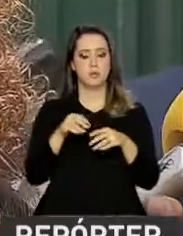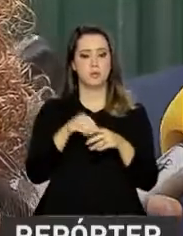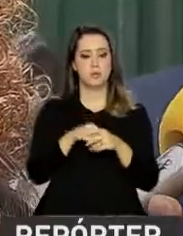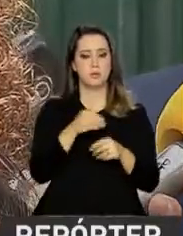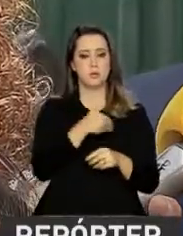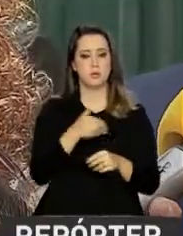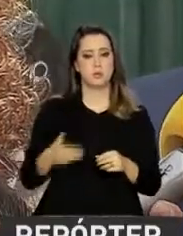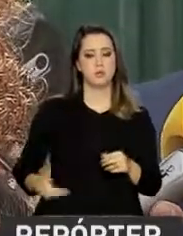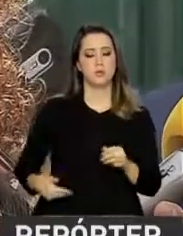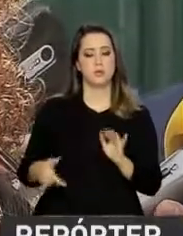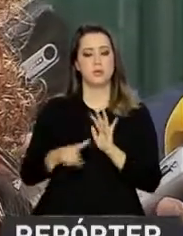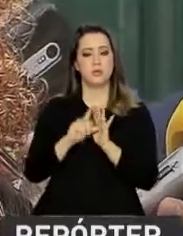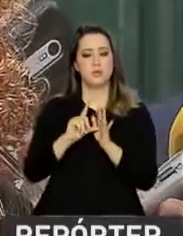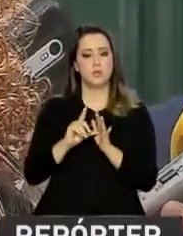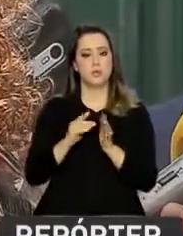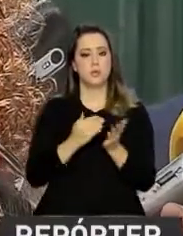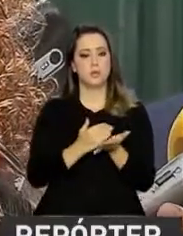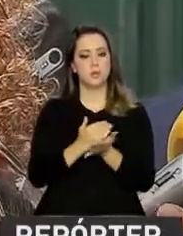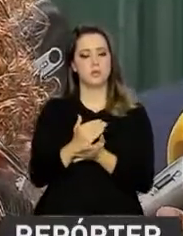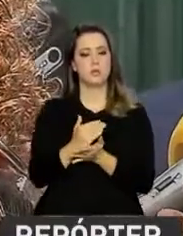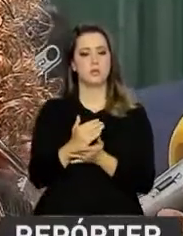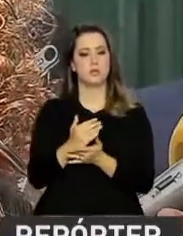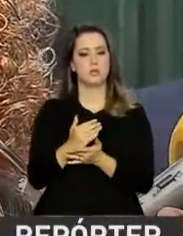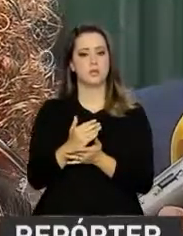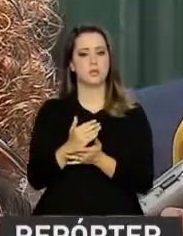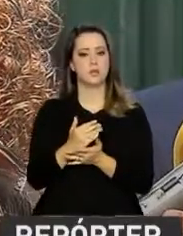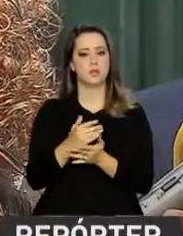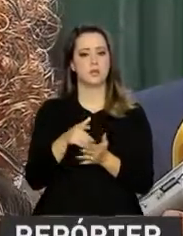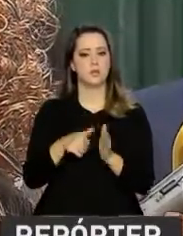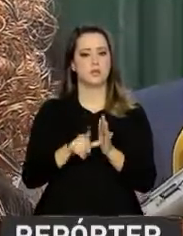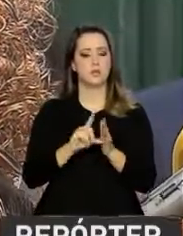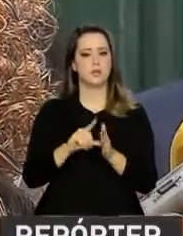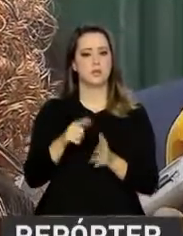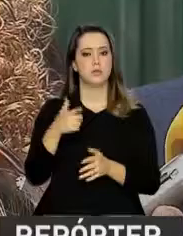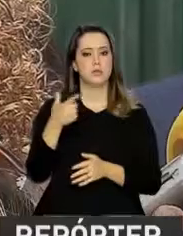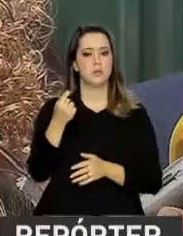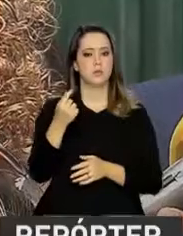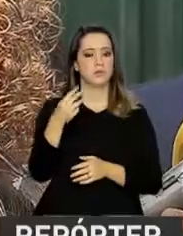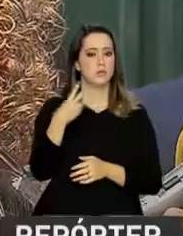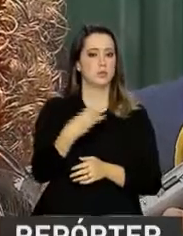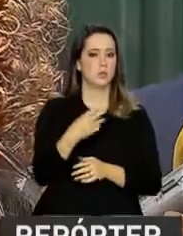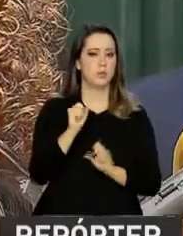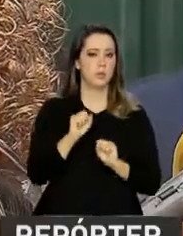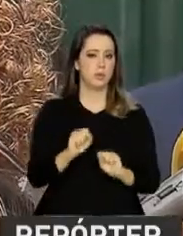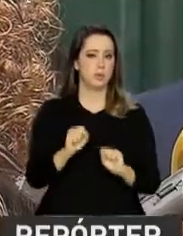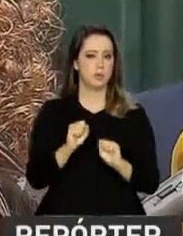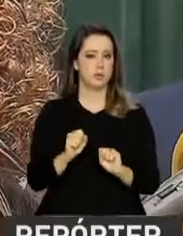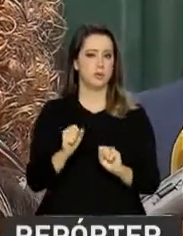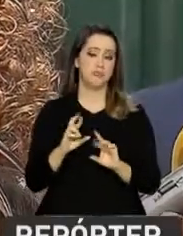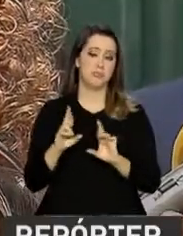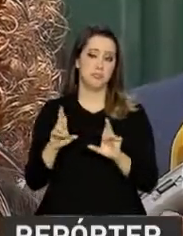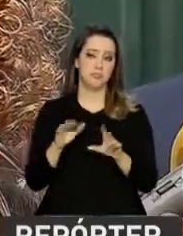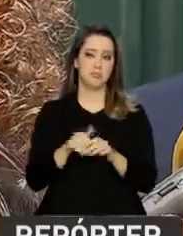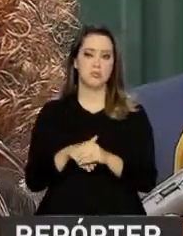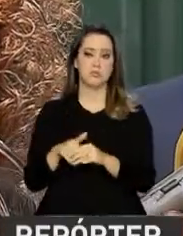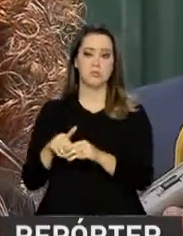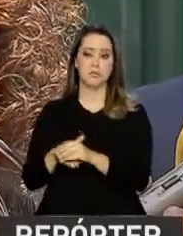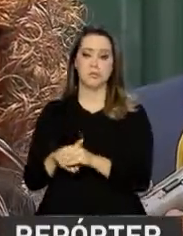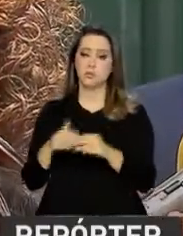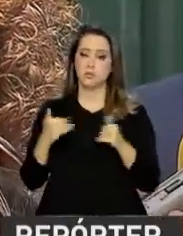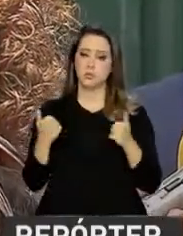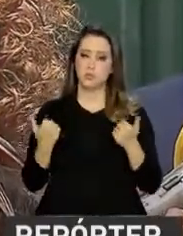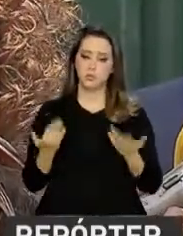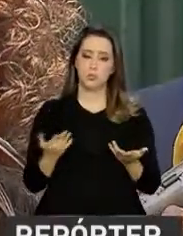anteriores que quer entrar no serviço público antes de 2003 podendo estamos esperando bope então